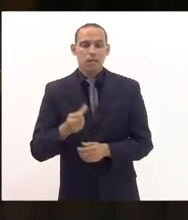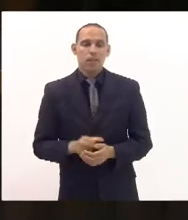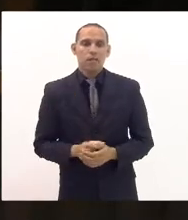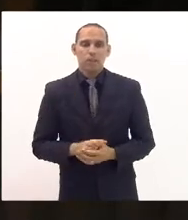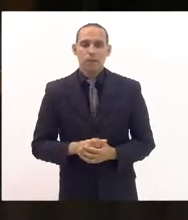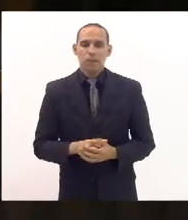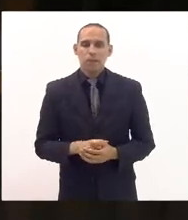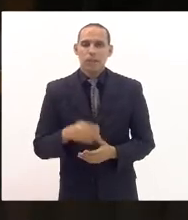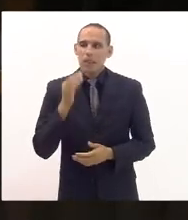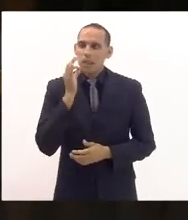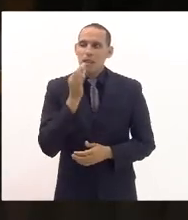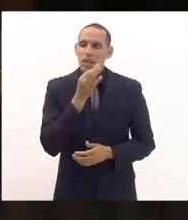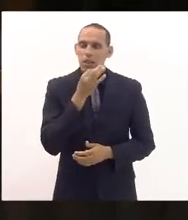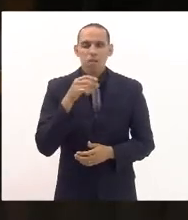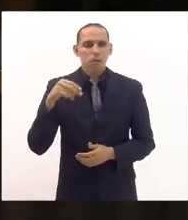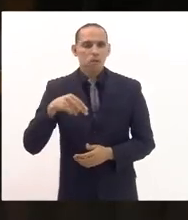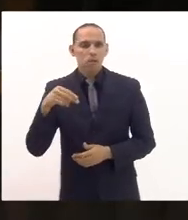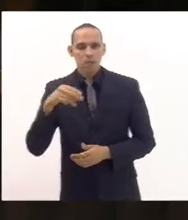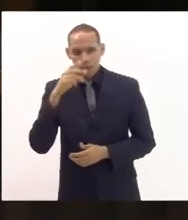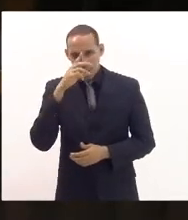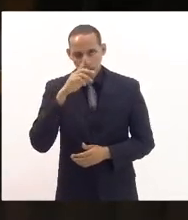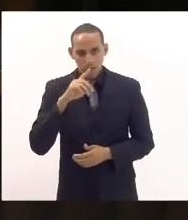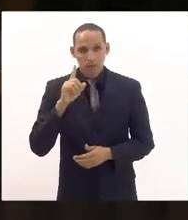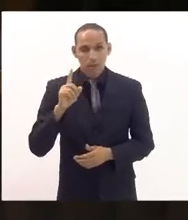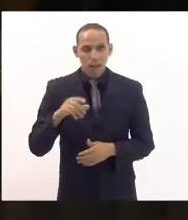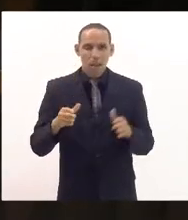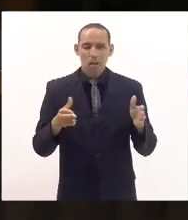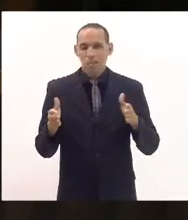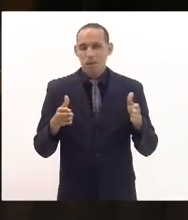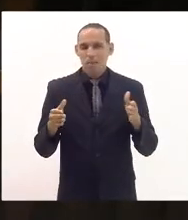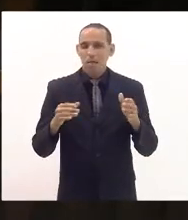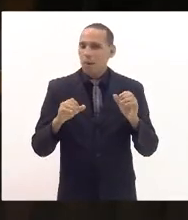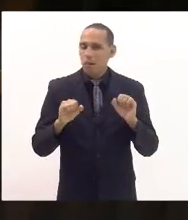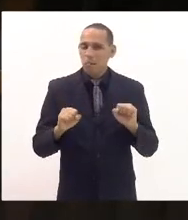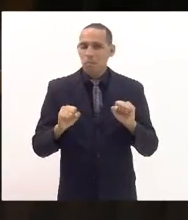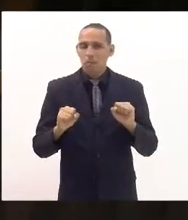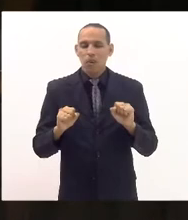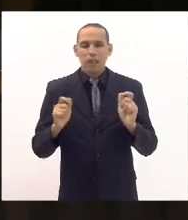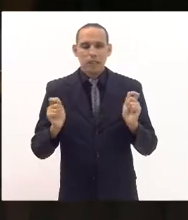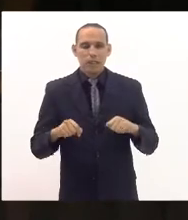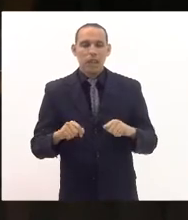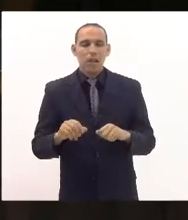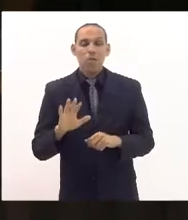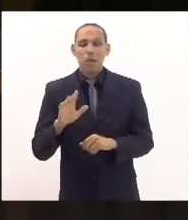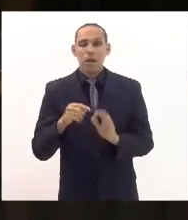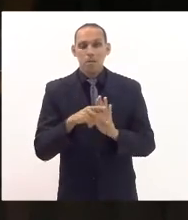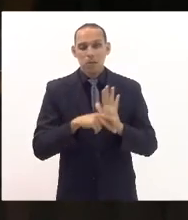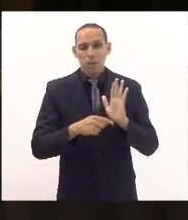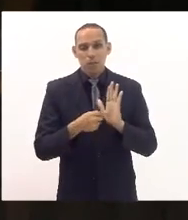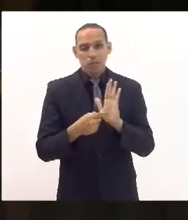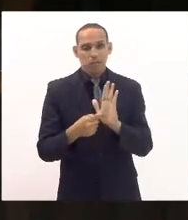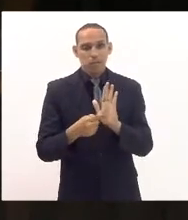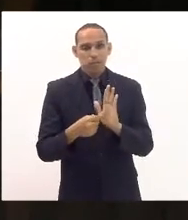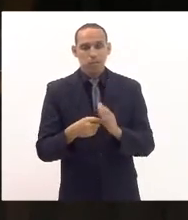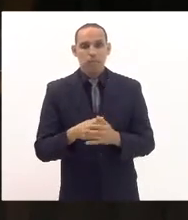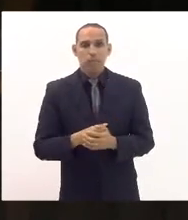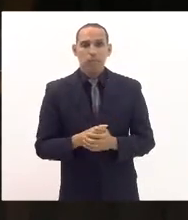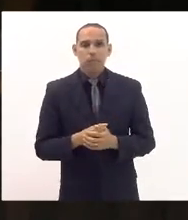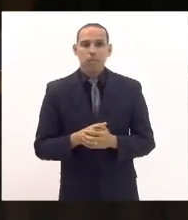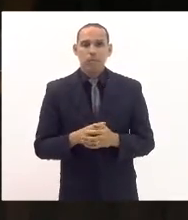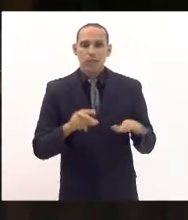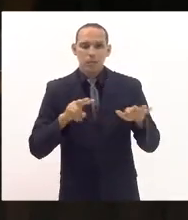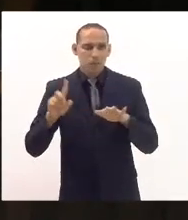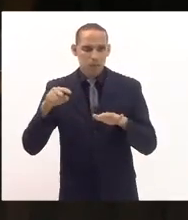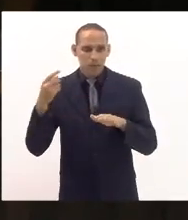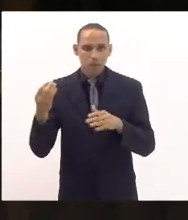Setembro e Novembro vai ser uma previsão de capacidade mas eu tô apresentando o projeto e vou